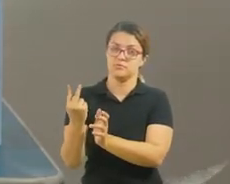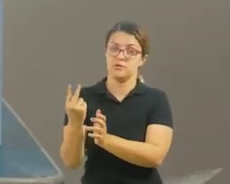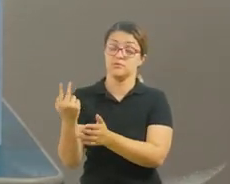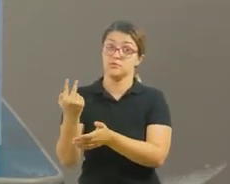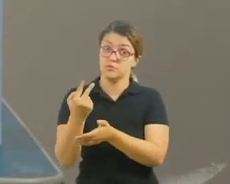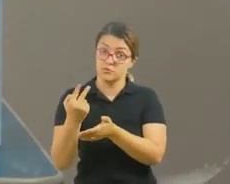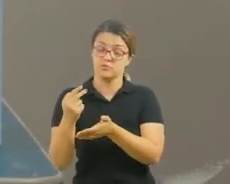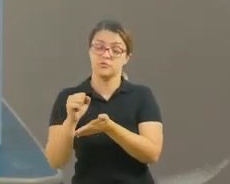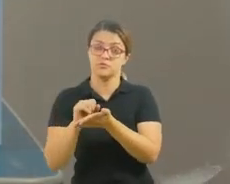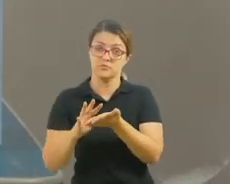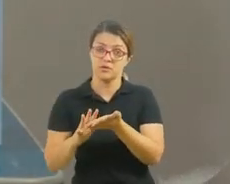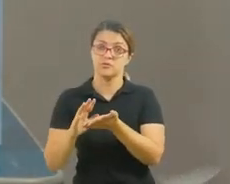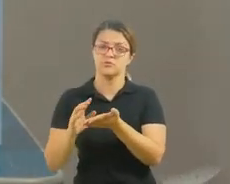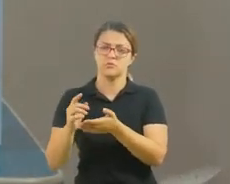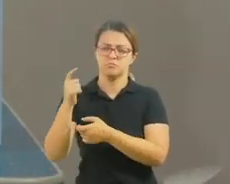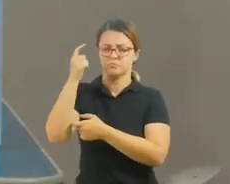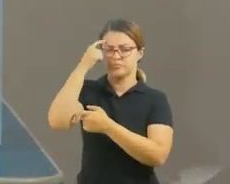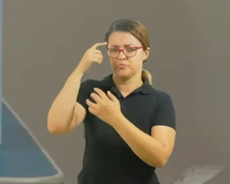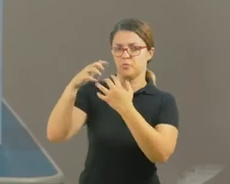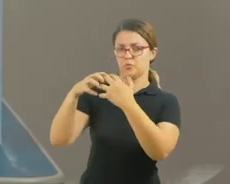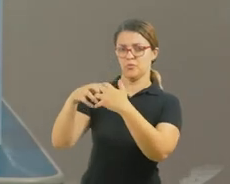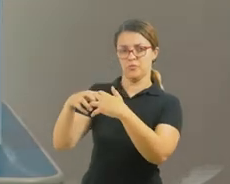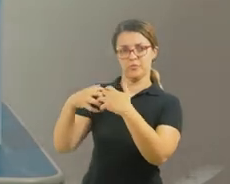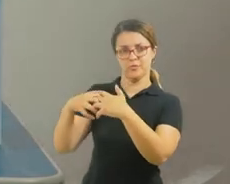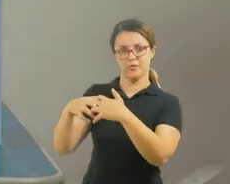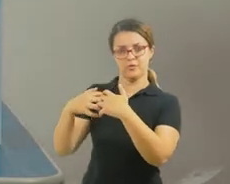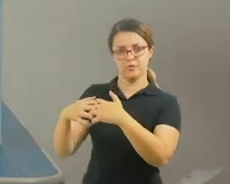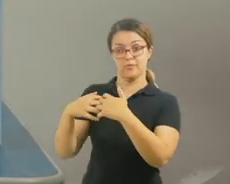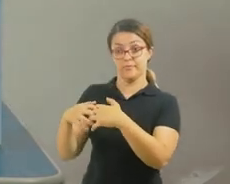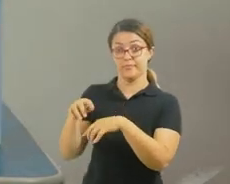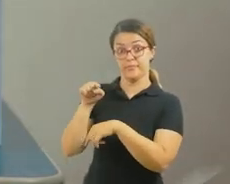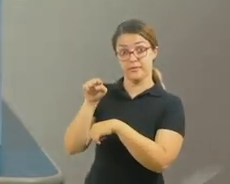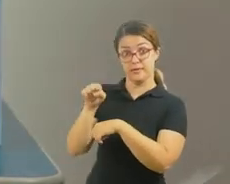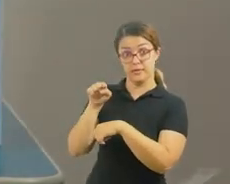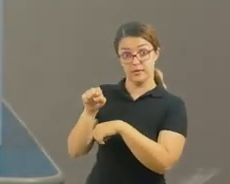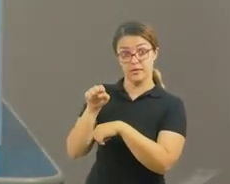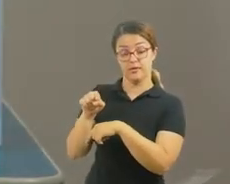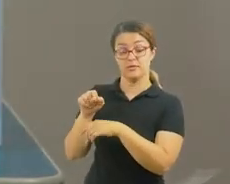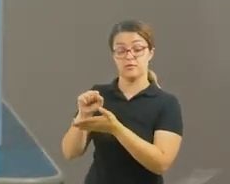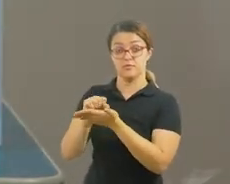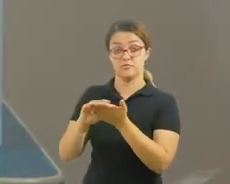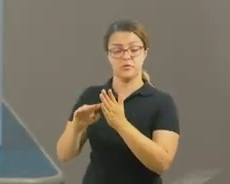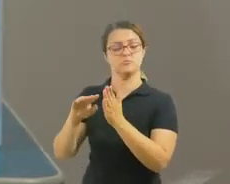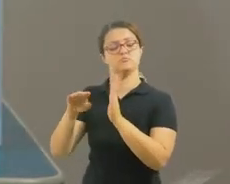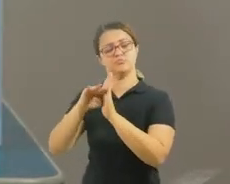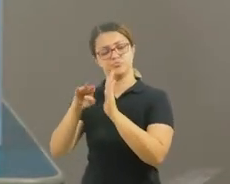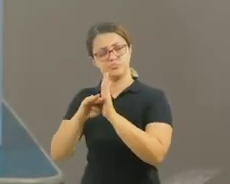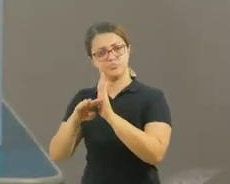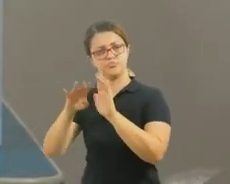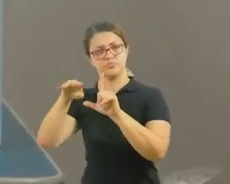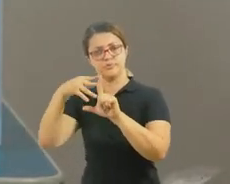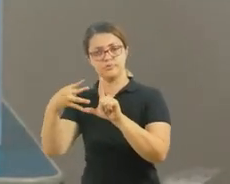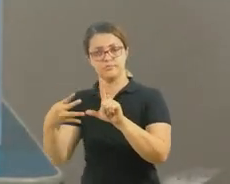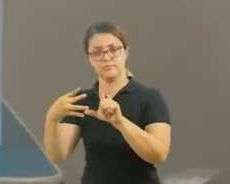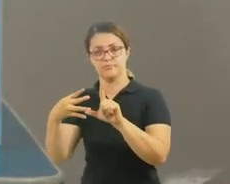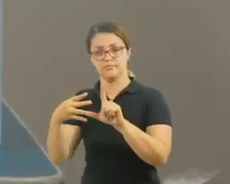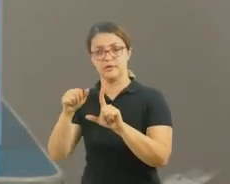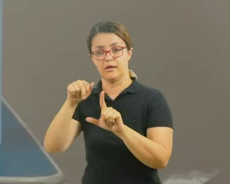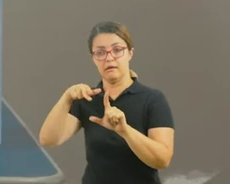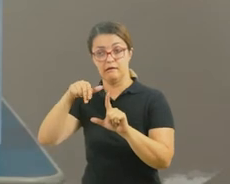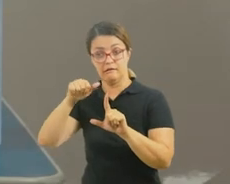2, a segunda atividade está numa situação problema. Lá no quadro de rotina, vocês vão